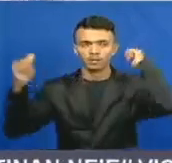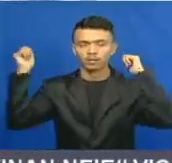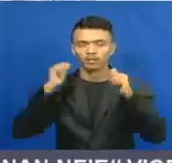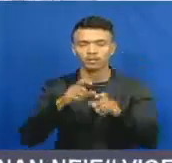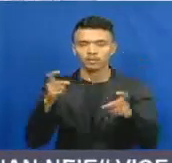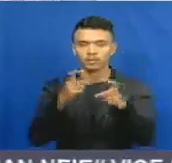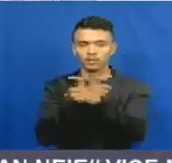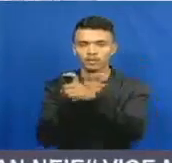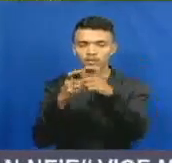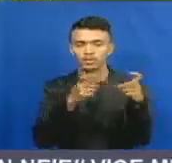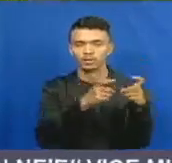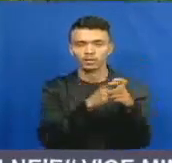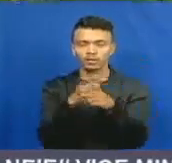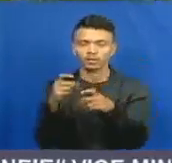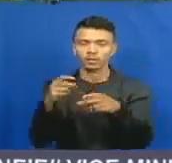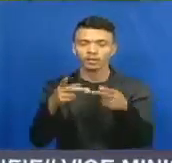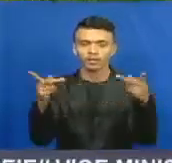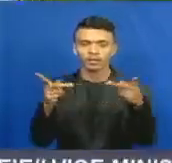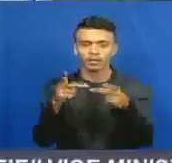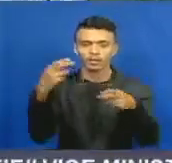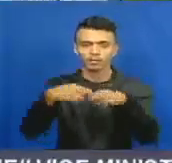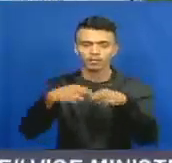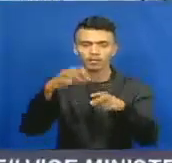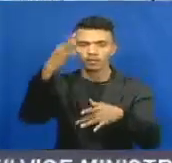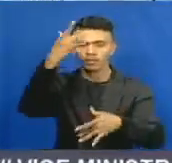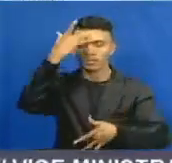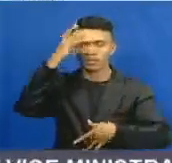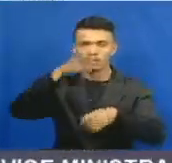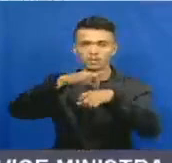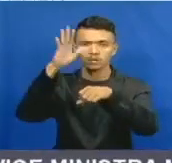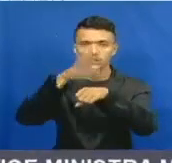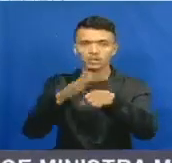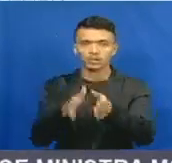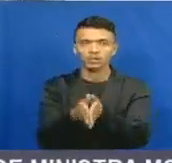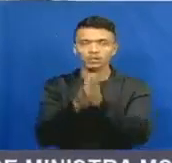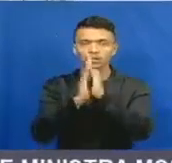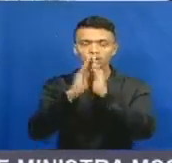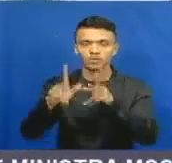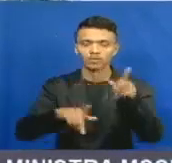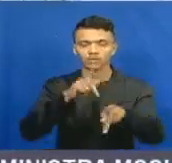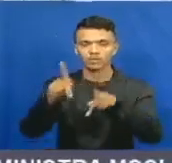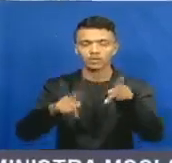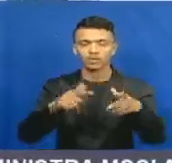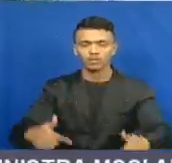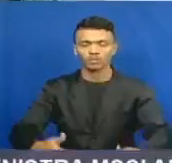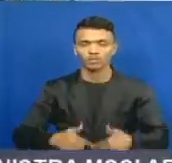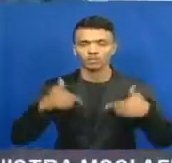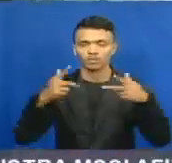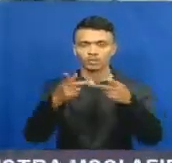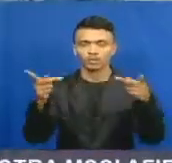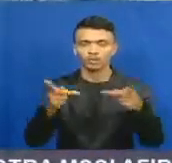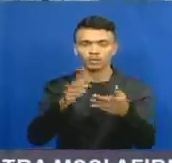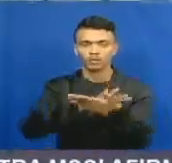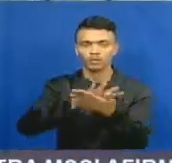ne halau ia area neve risku ba moras dengue. Tambane, husu ba kumdari sira atu moris ia ambiente neve mos, halau